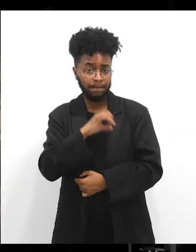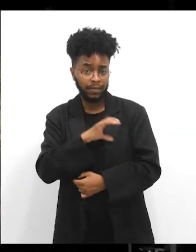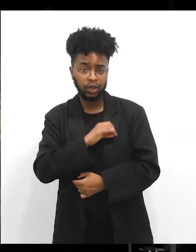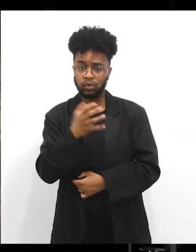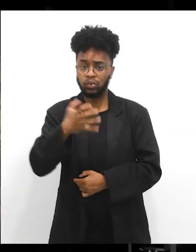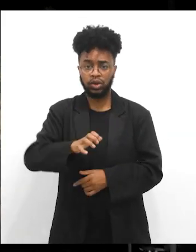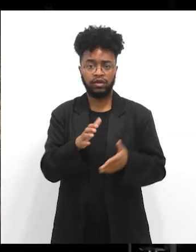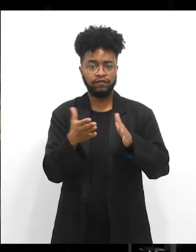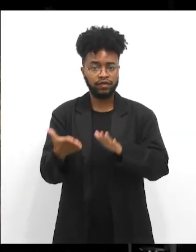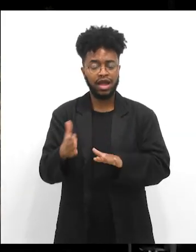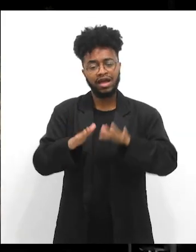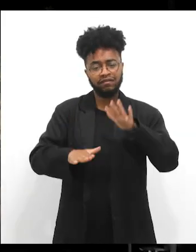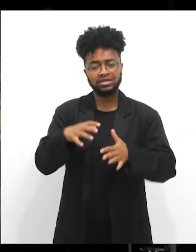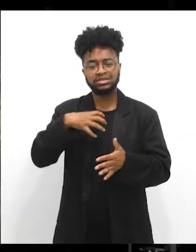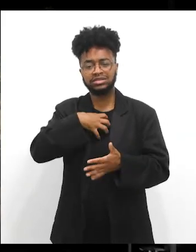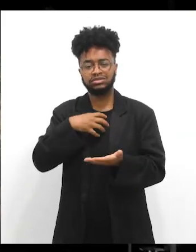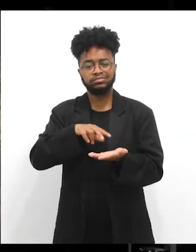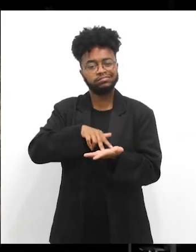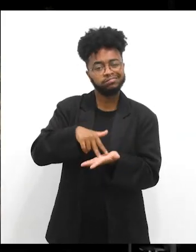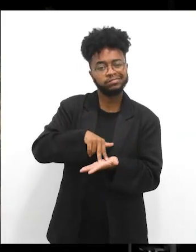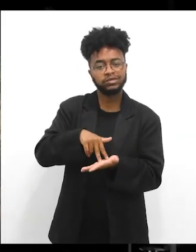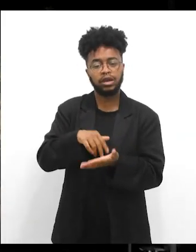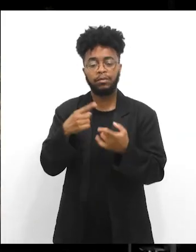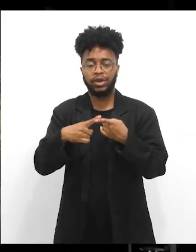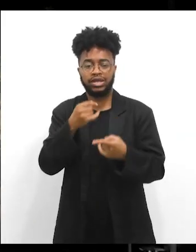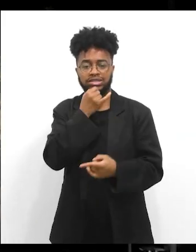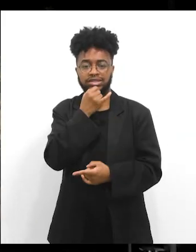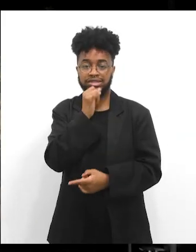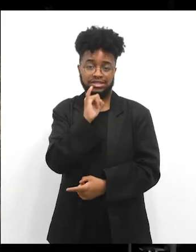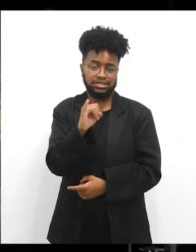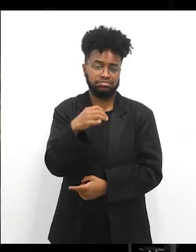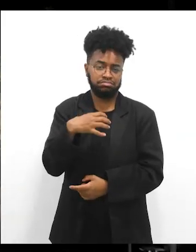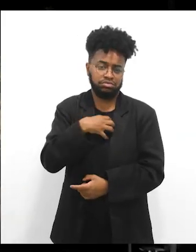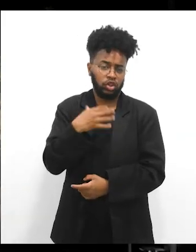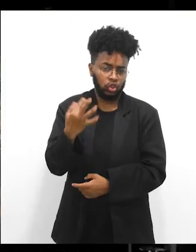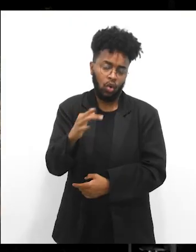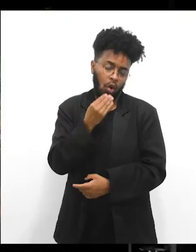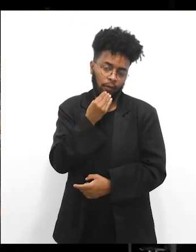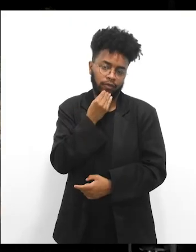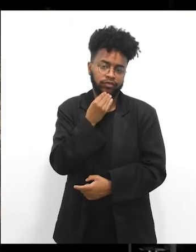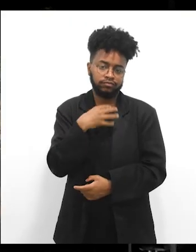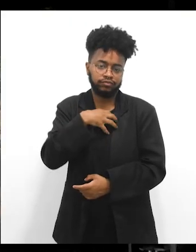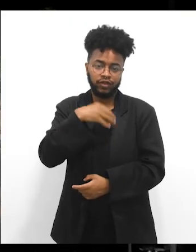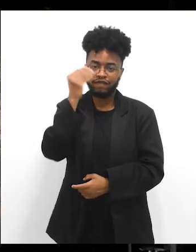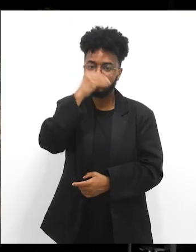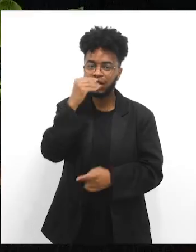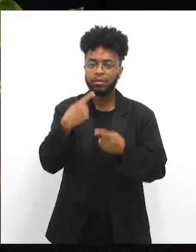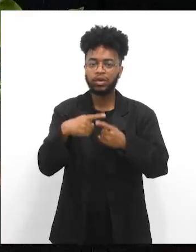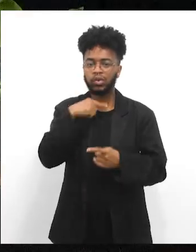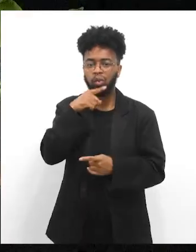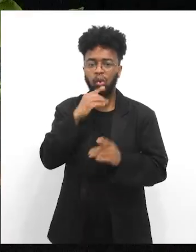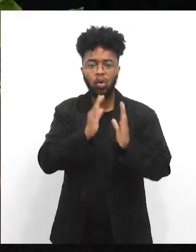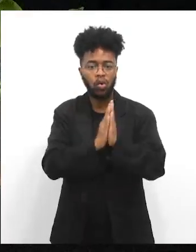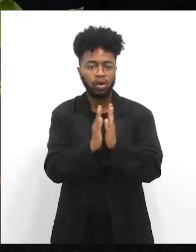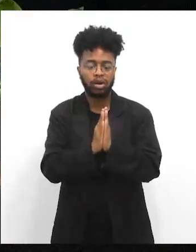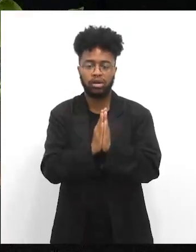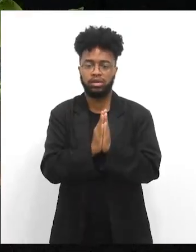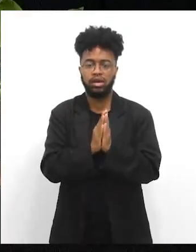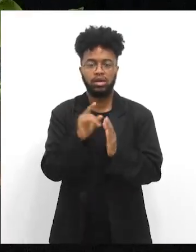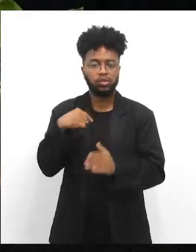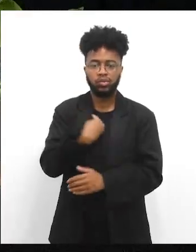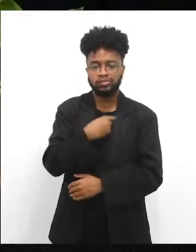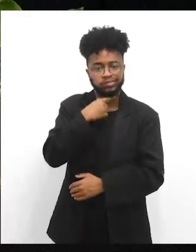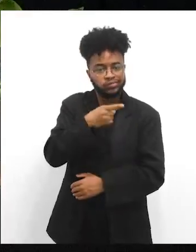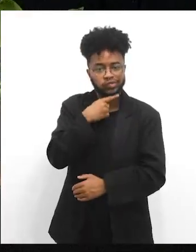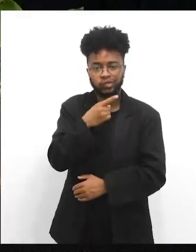queira ir, que em determinado momento dê uma insegurança. Quando a gente está com dor, claro que a gente enfraquece, a gente não consegue fazer uma